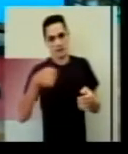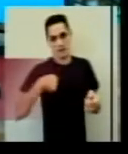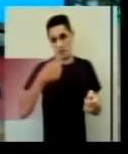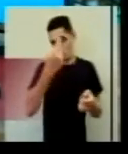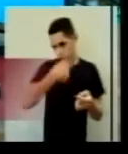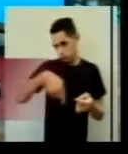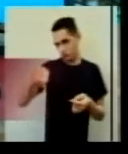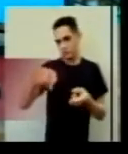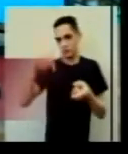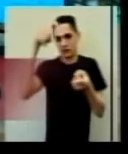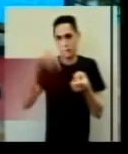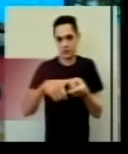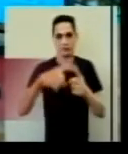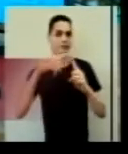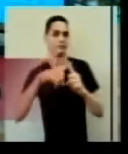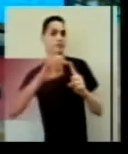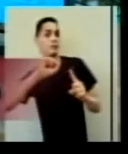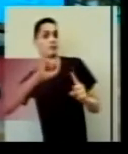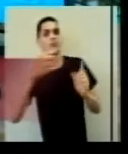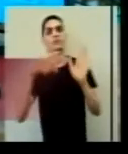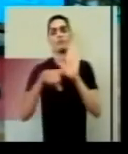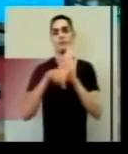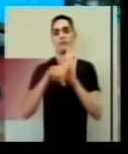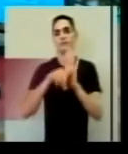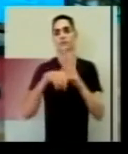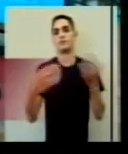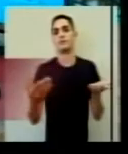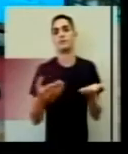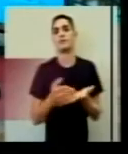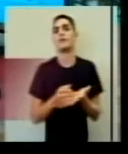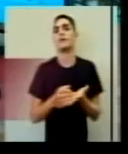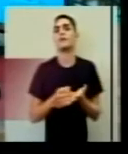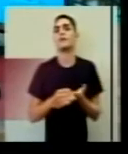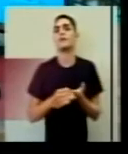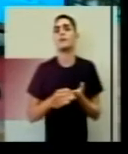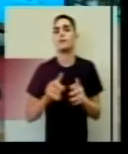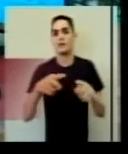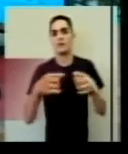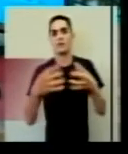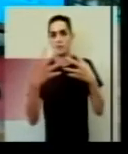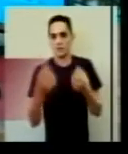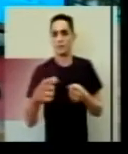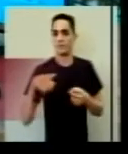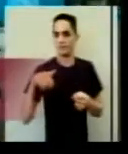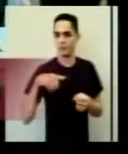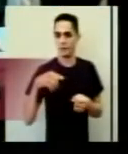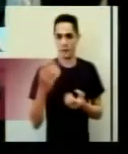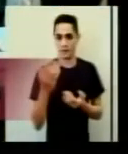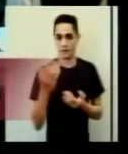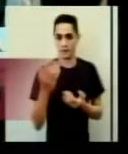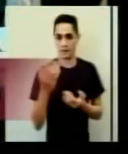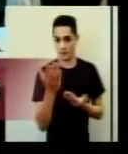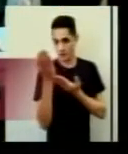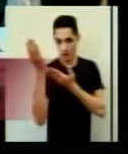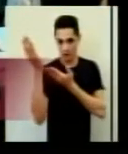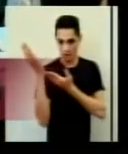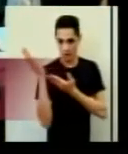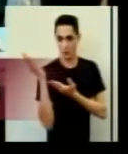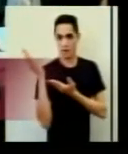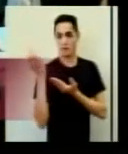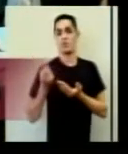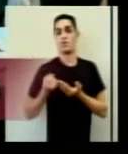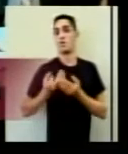Quando eu notifico, eu vou fazer o exame positivo ou negativo. A próxima, por favor.